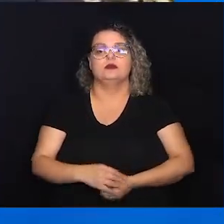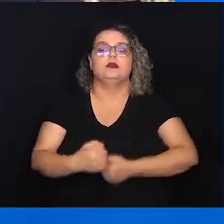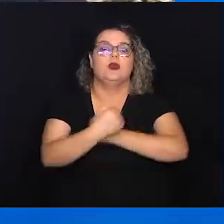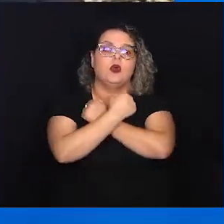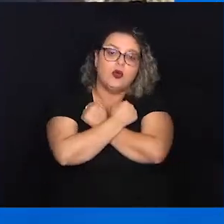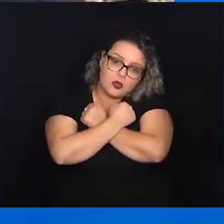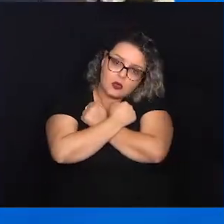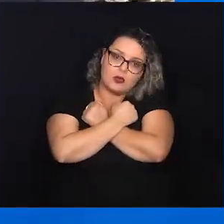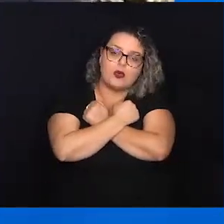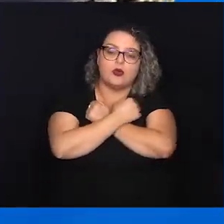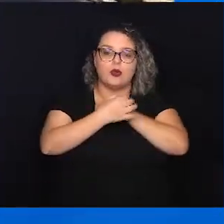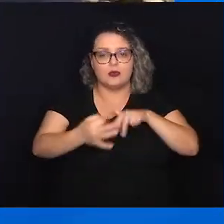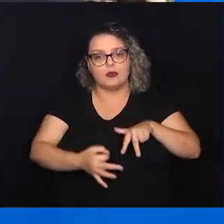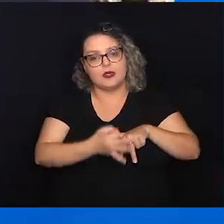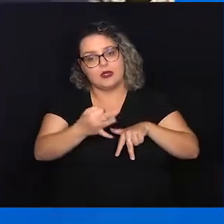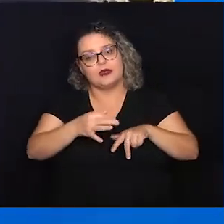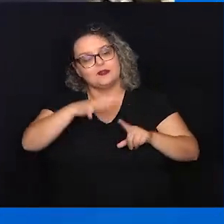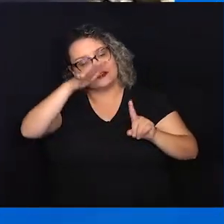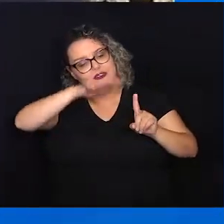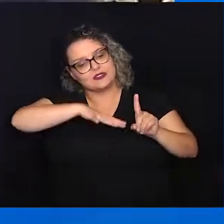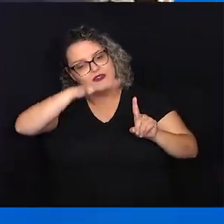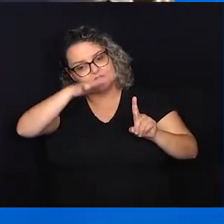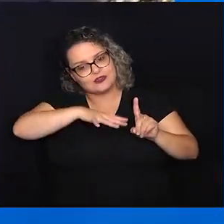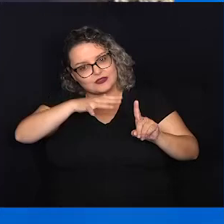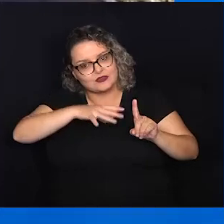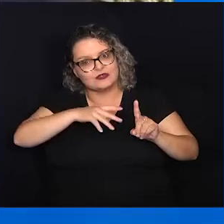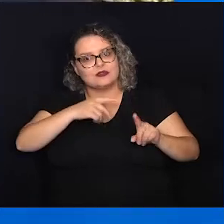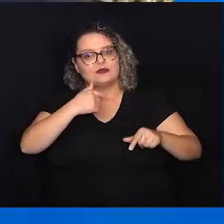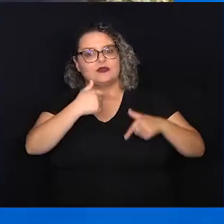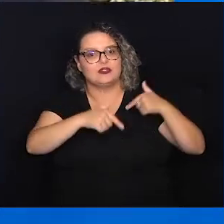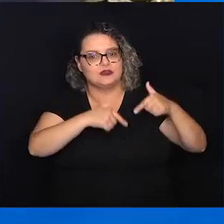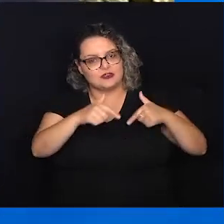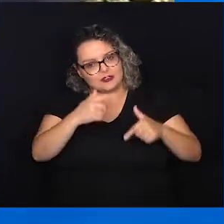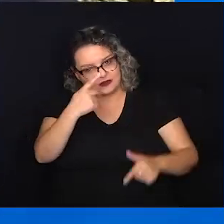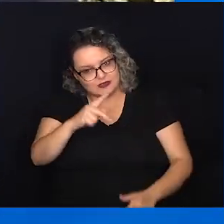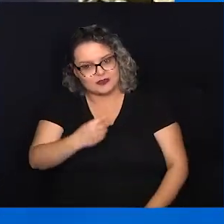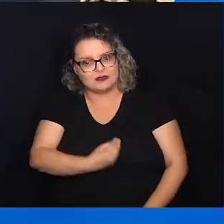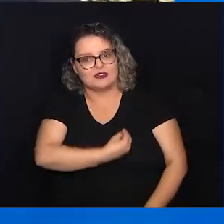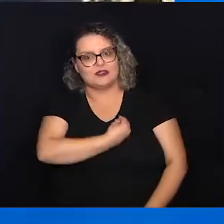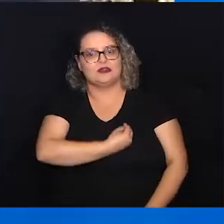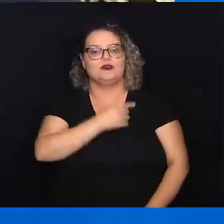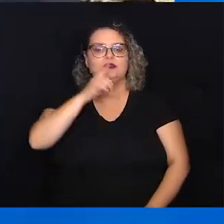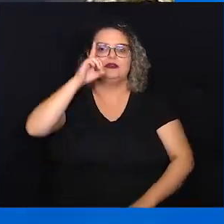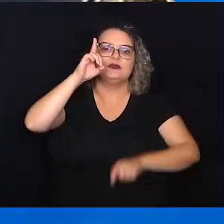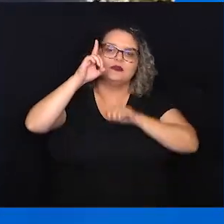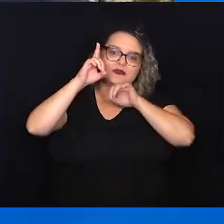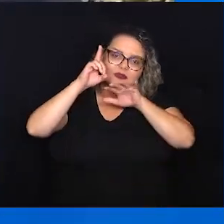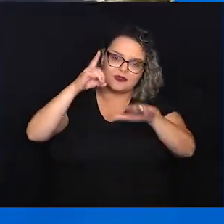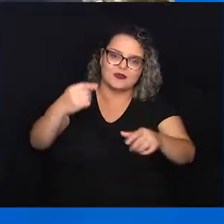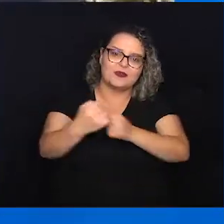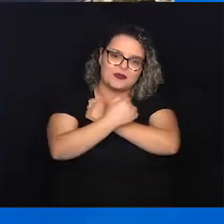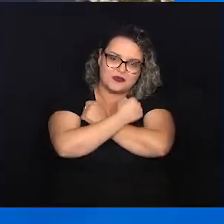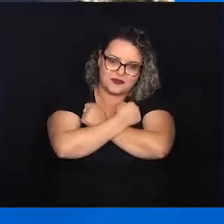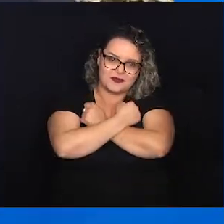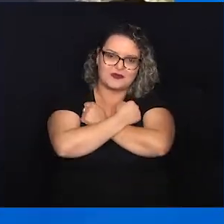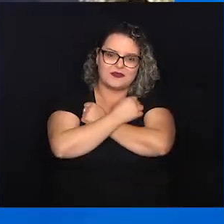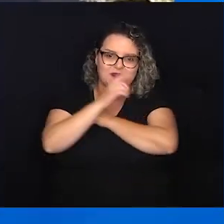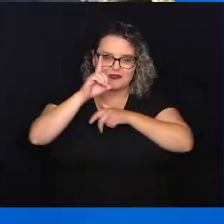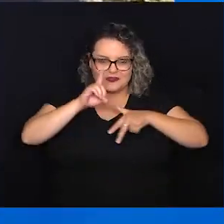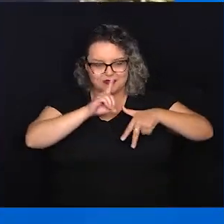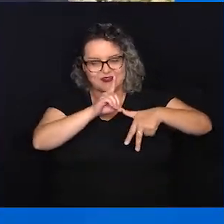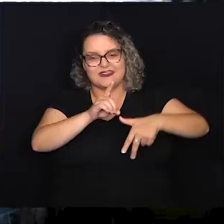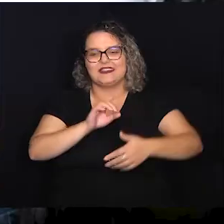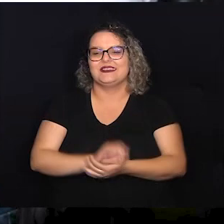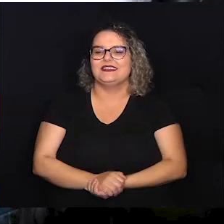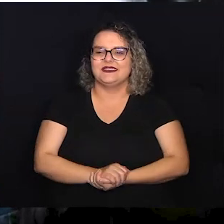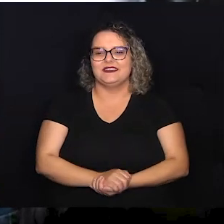dar o meu abraço e manifestar a nossa admiração pelo seu trabalho, pela sua vida. Deus o abençoe, um grande abraço, fique com